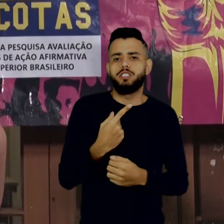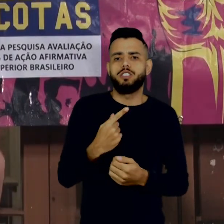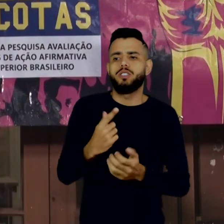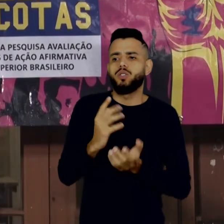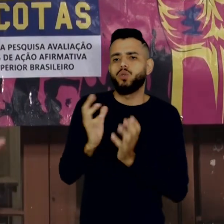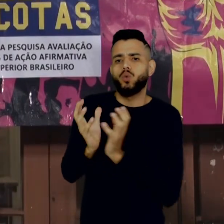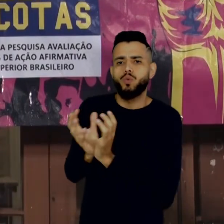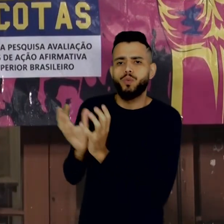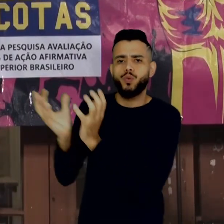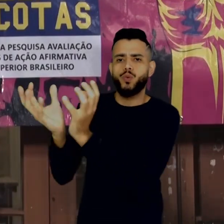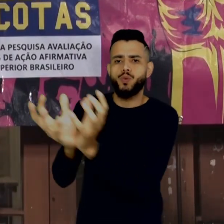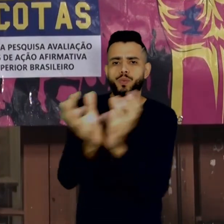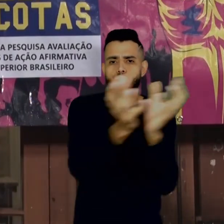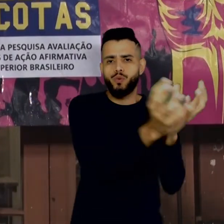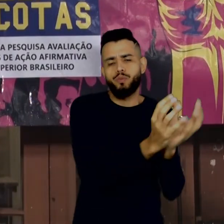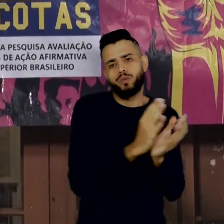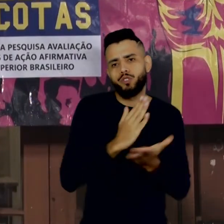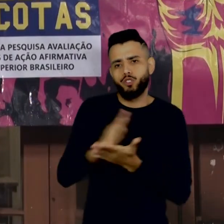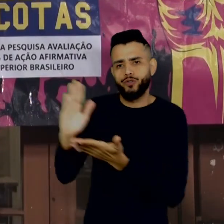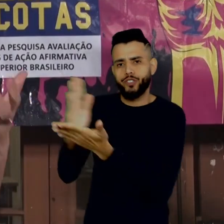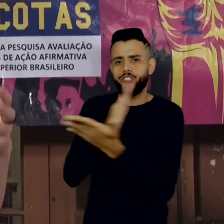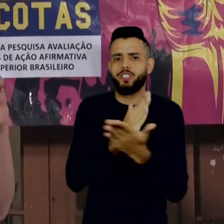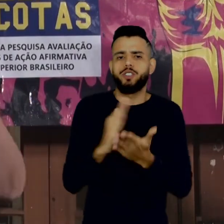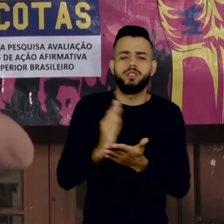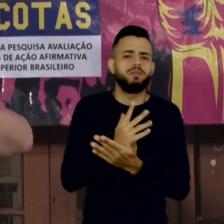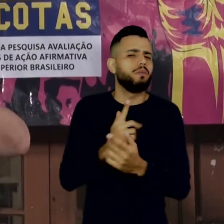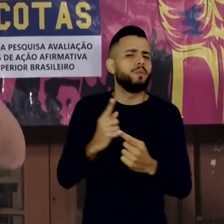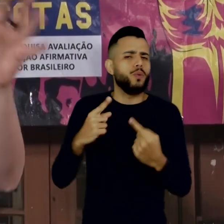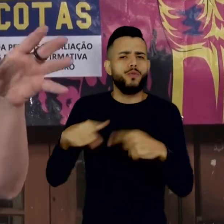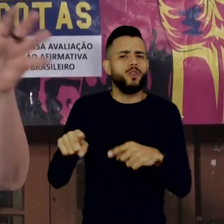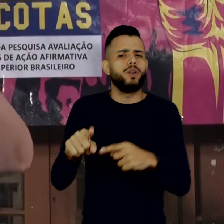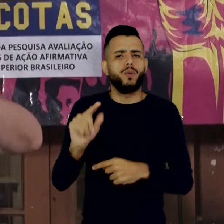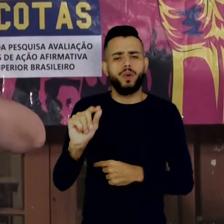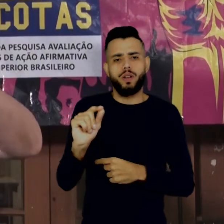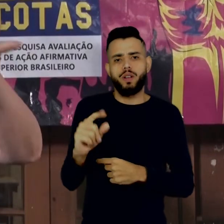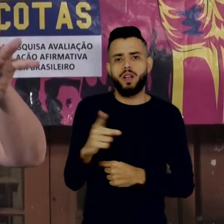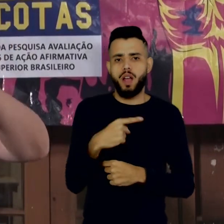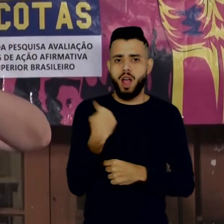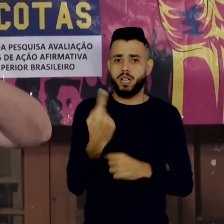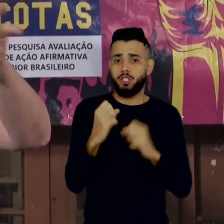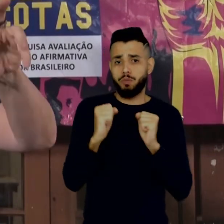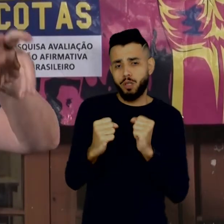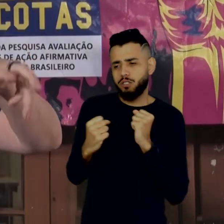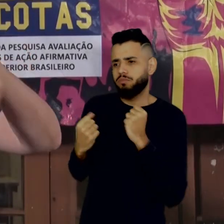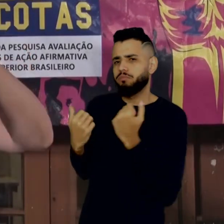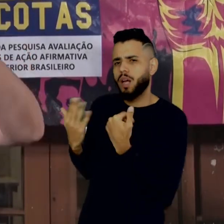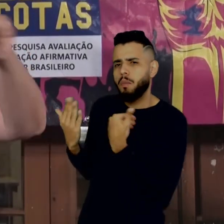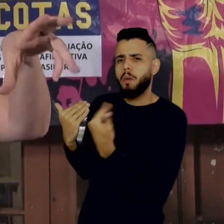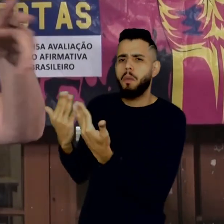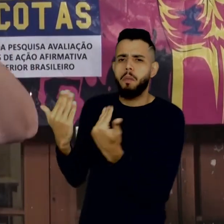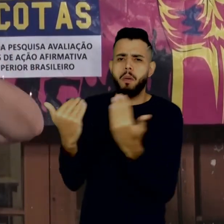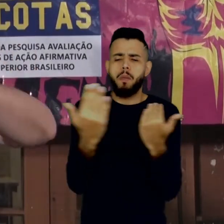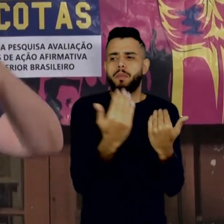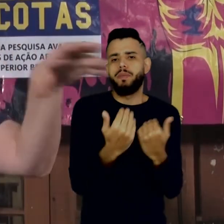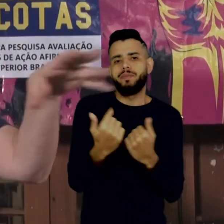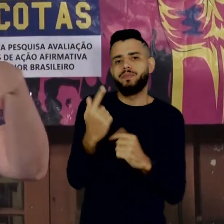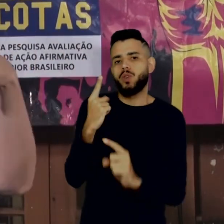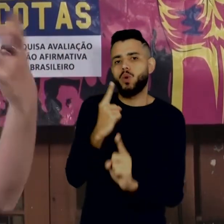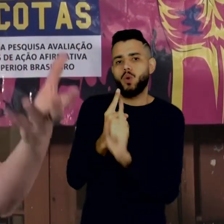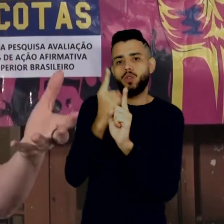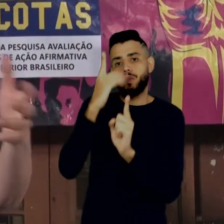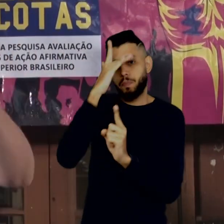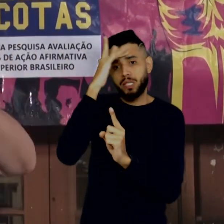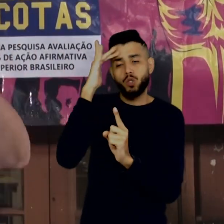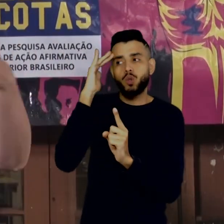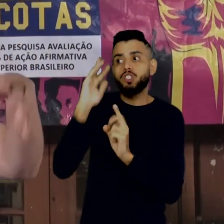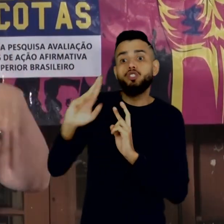dividir em rodas, e a provocação é que a gente possa fazer uma rodas que a gente encontre pessoas não da